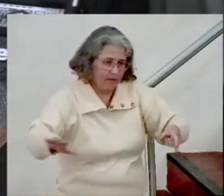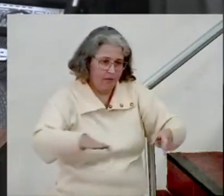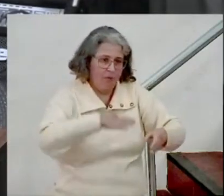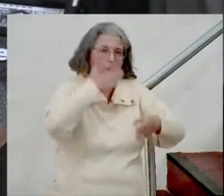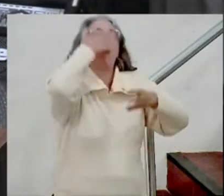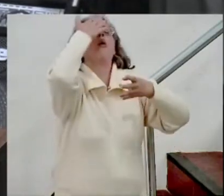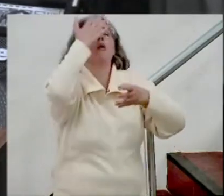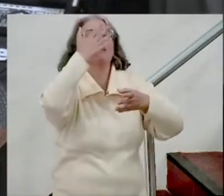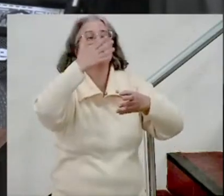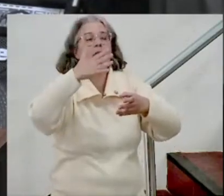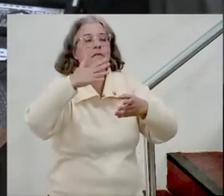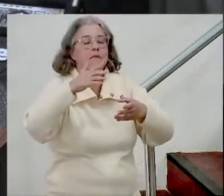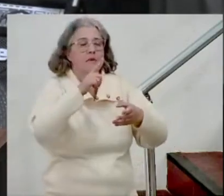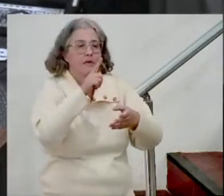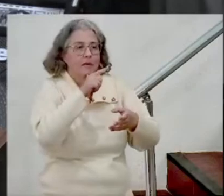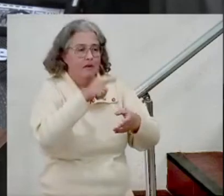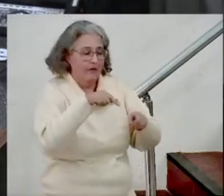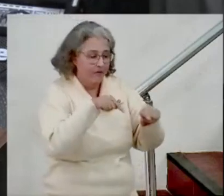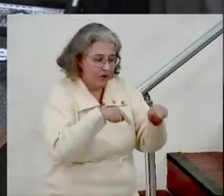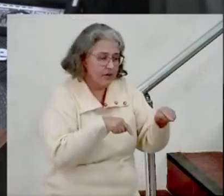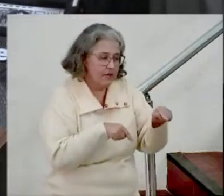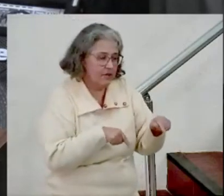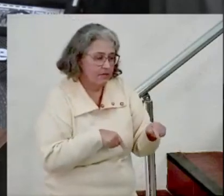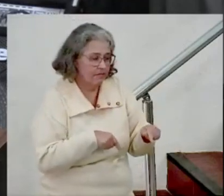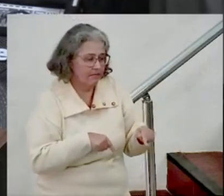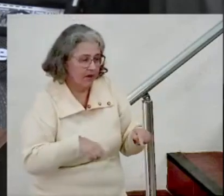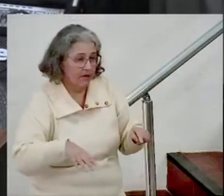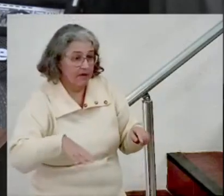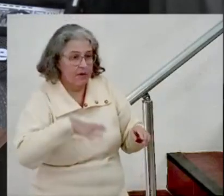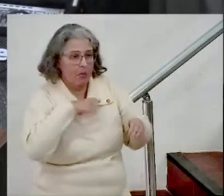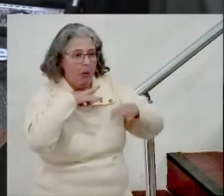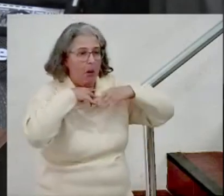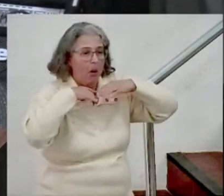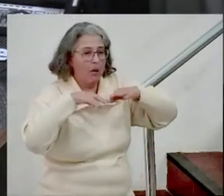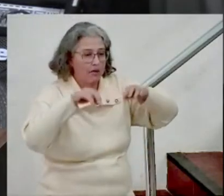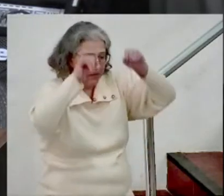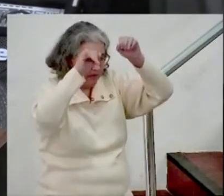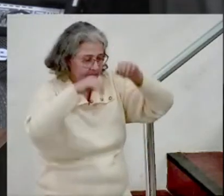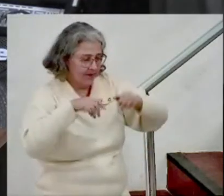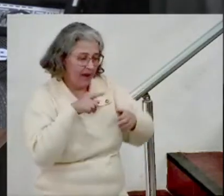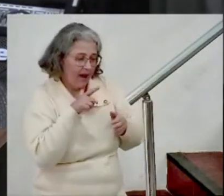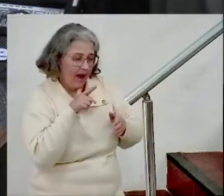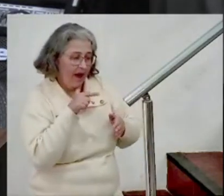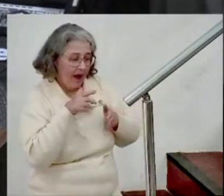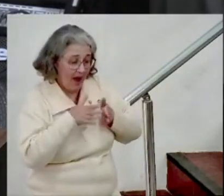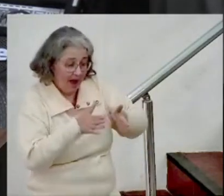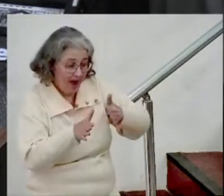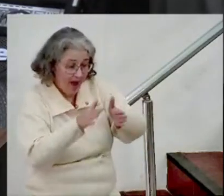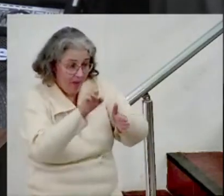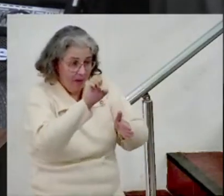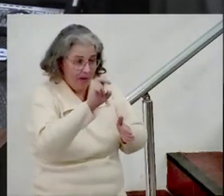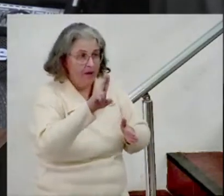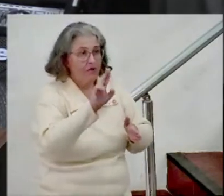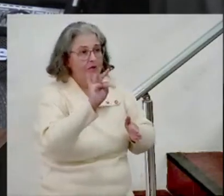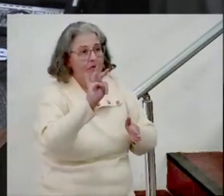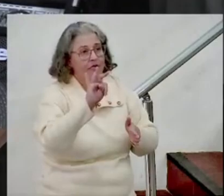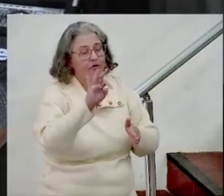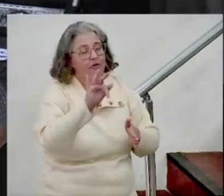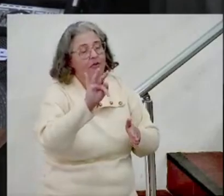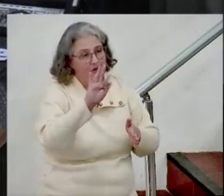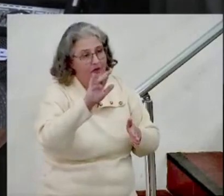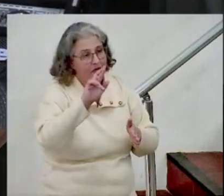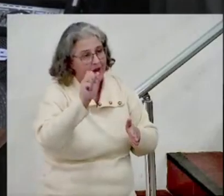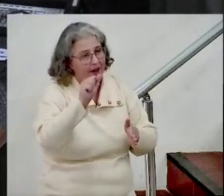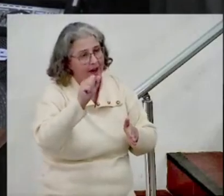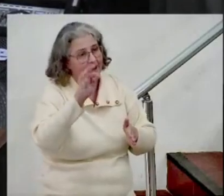os assírios para dar uma lição de confiança no reino de Judá. E ele diz que essa água vai vir até o